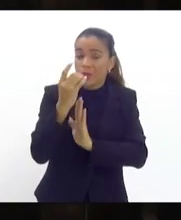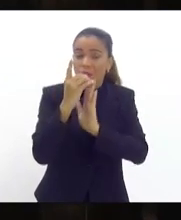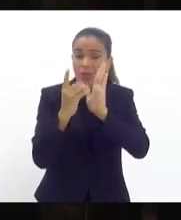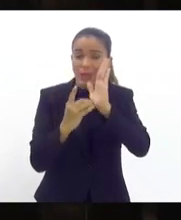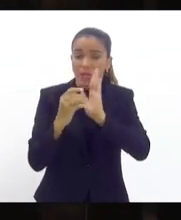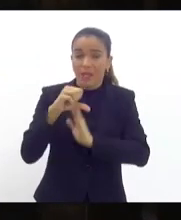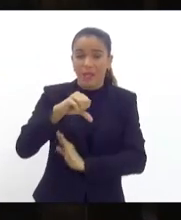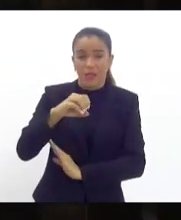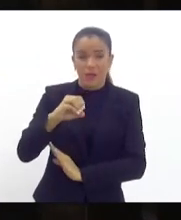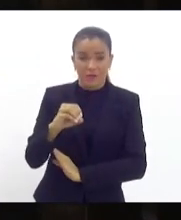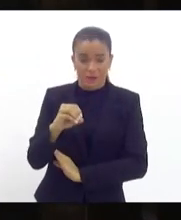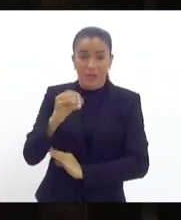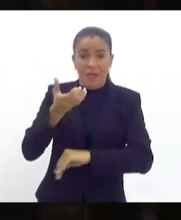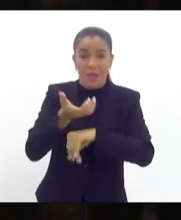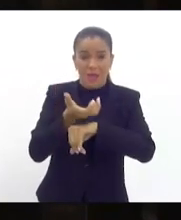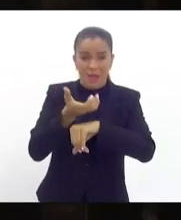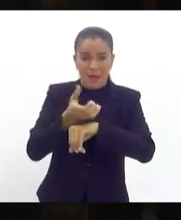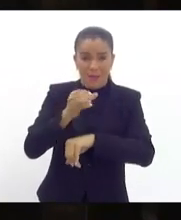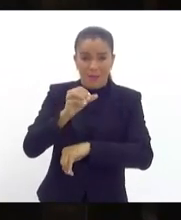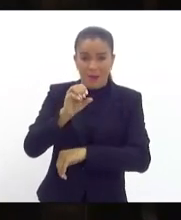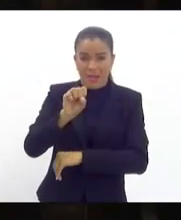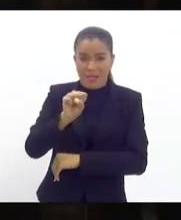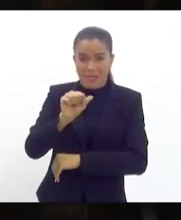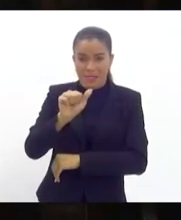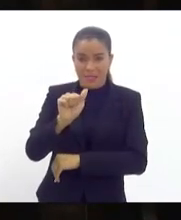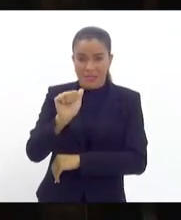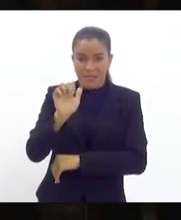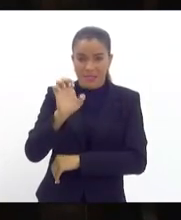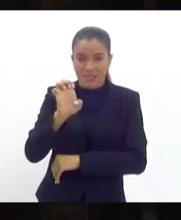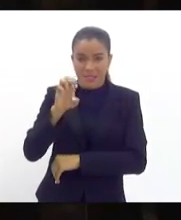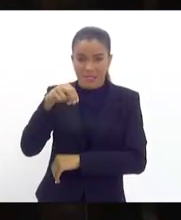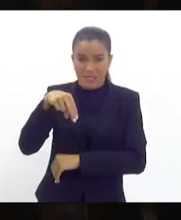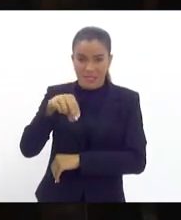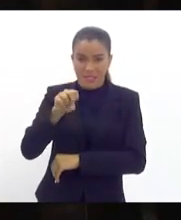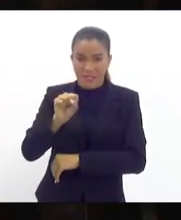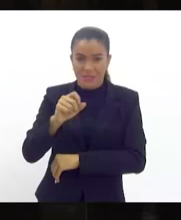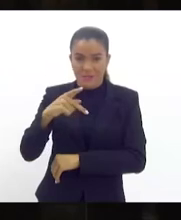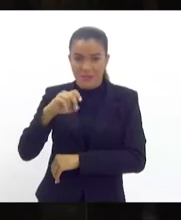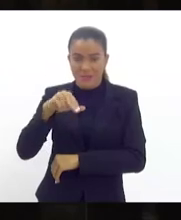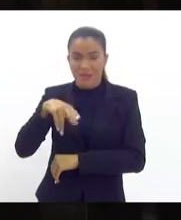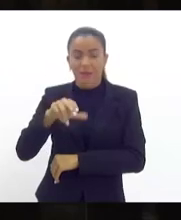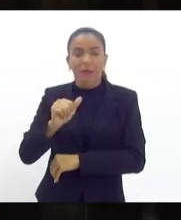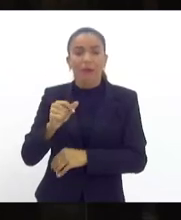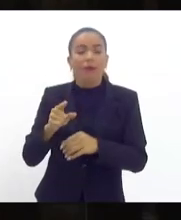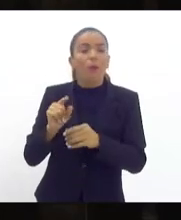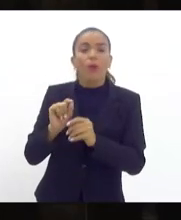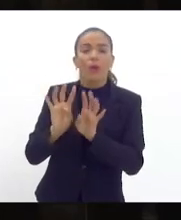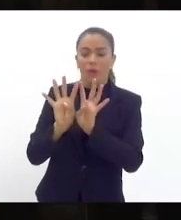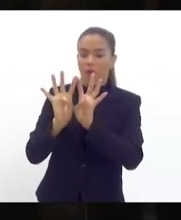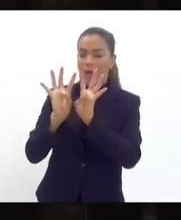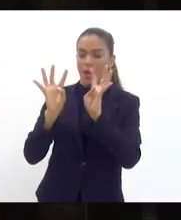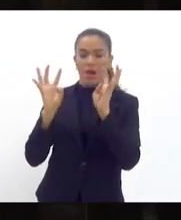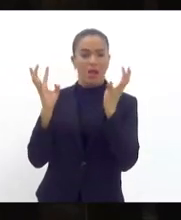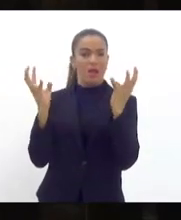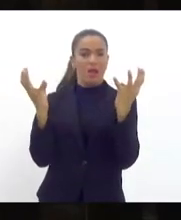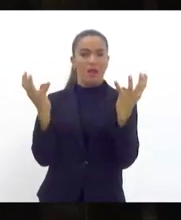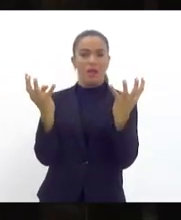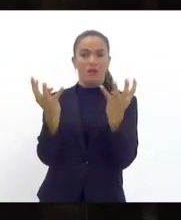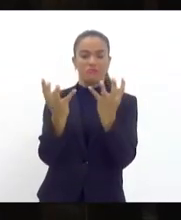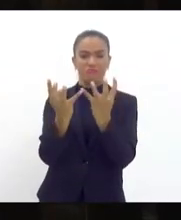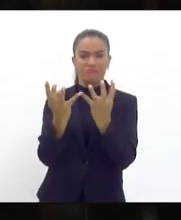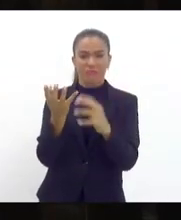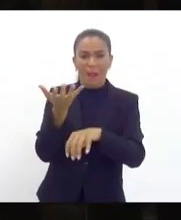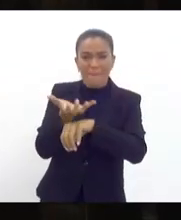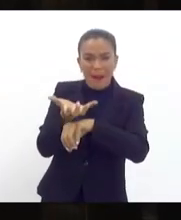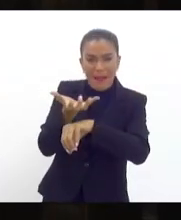90 a praça satisfeita passou a ter uma grande eu não sou especialista em segurança mas eu frequento as